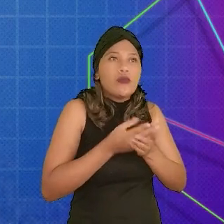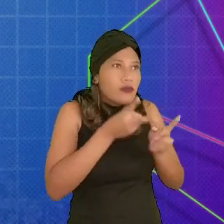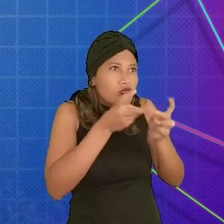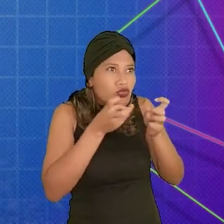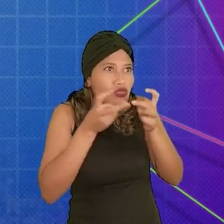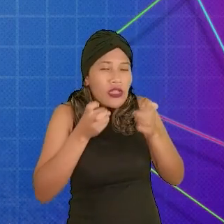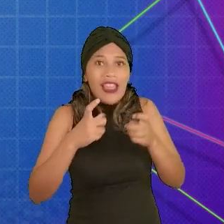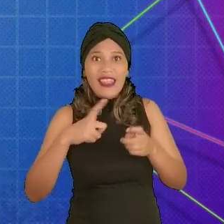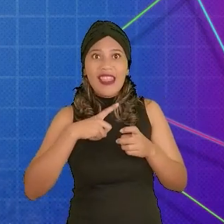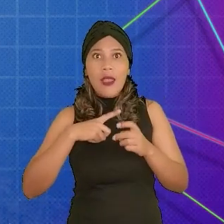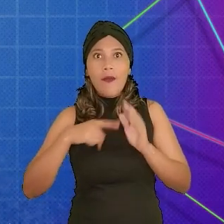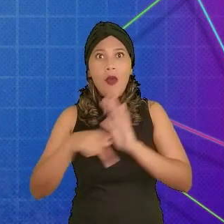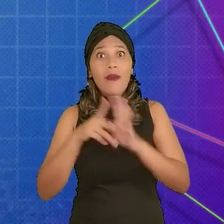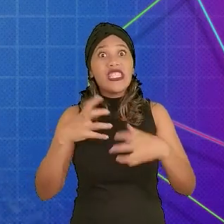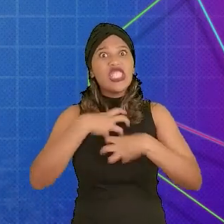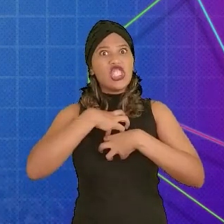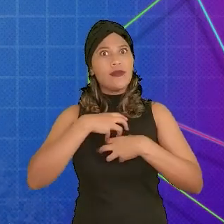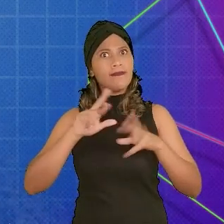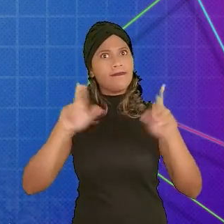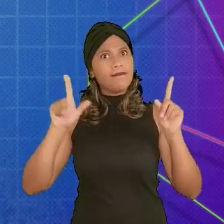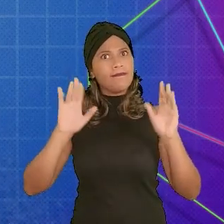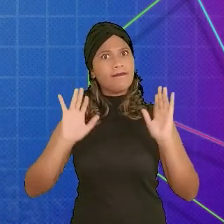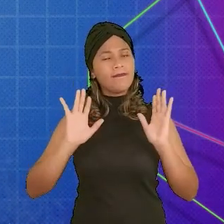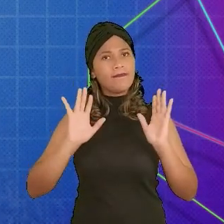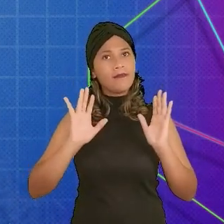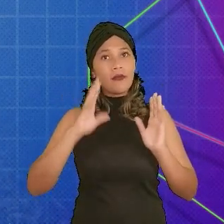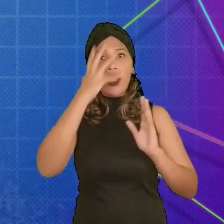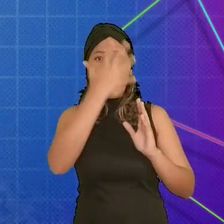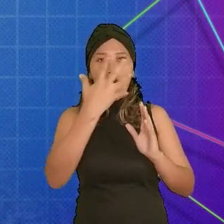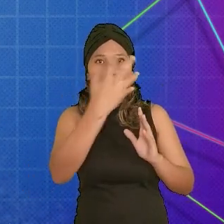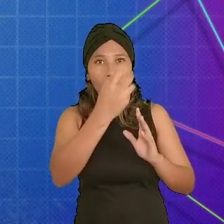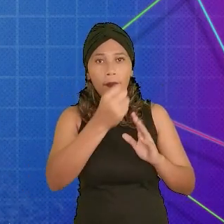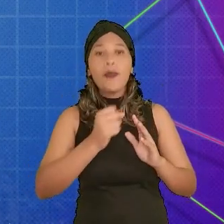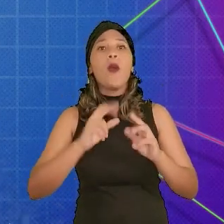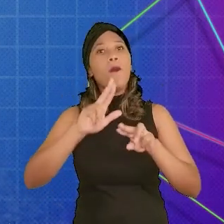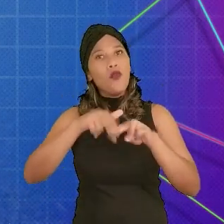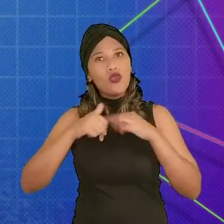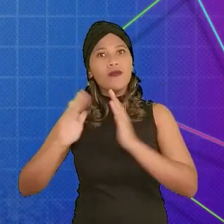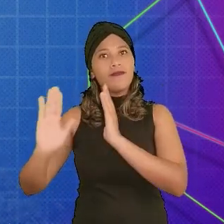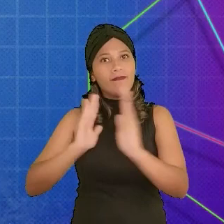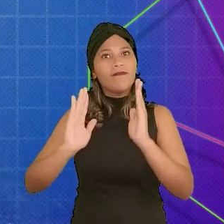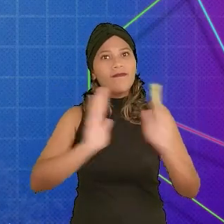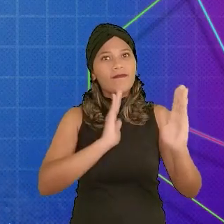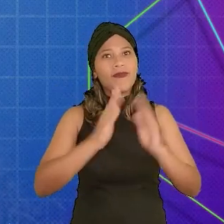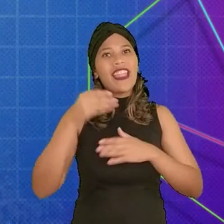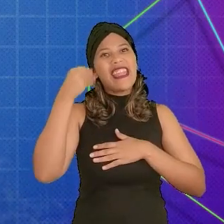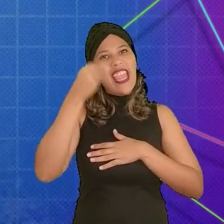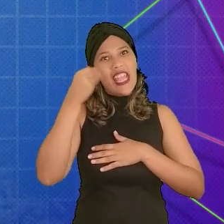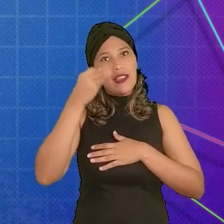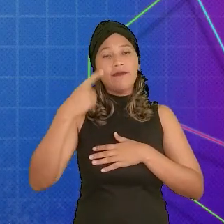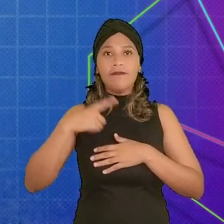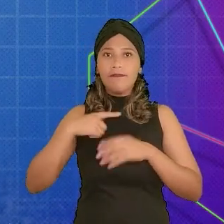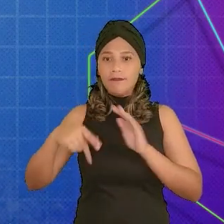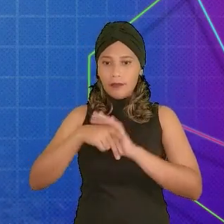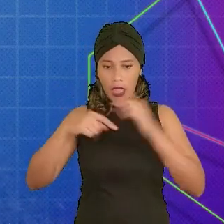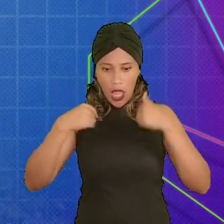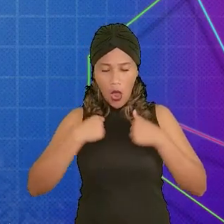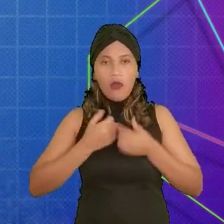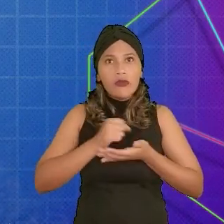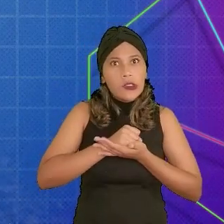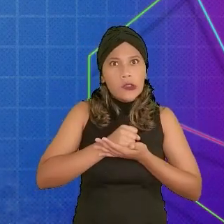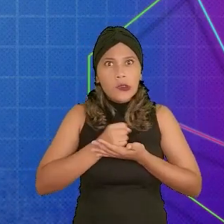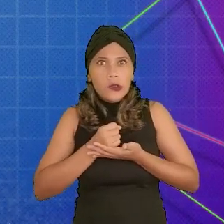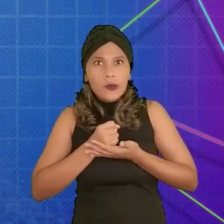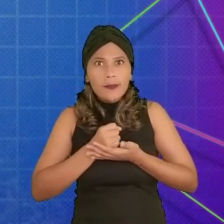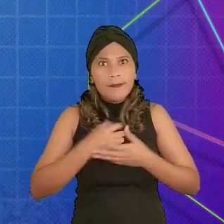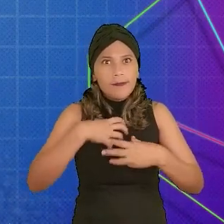ter gatilhos de imersão diferentes. Por isso, há fases de testes dos jogos. O jogador interpreta informações na